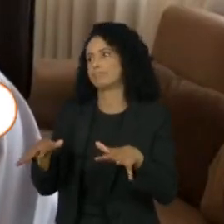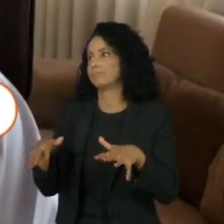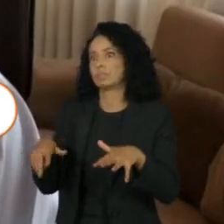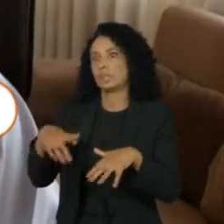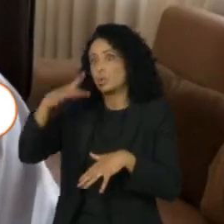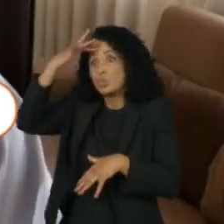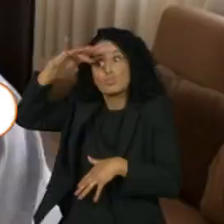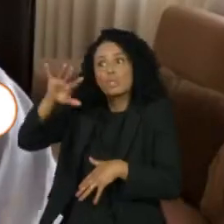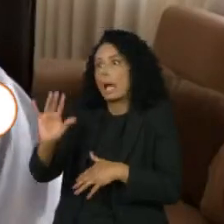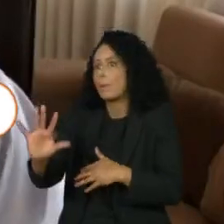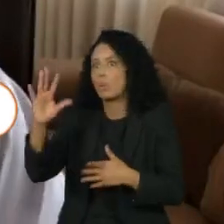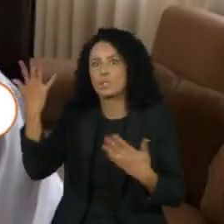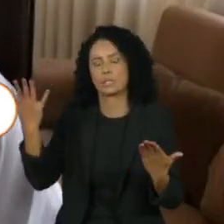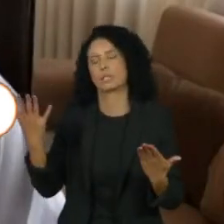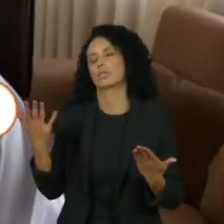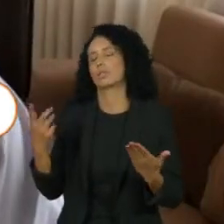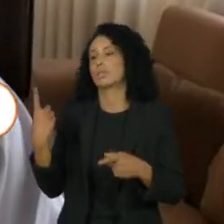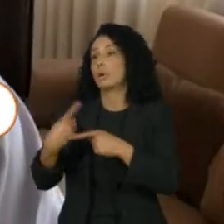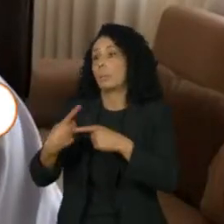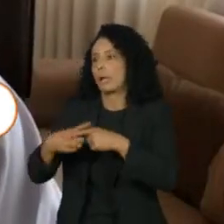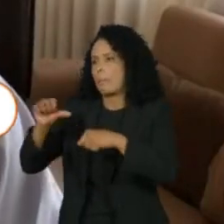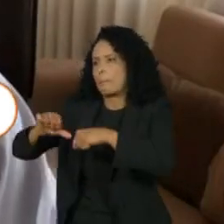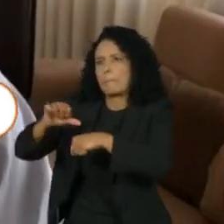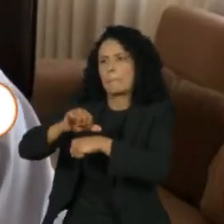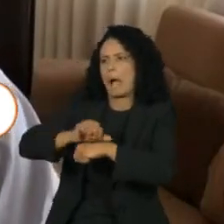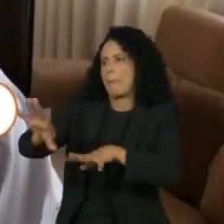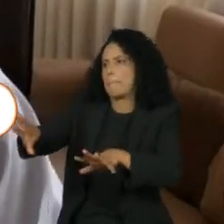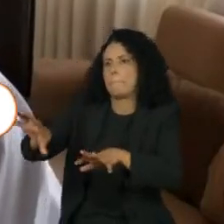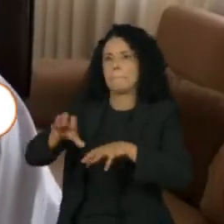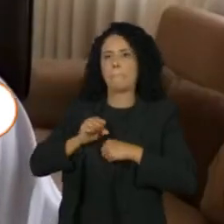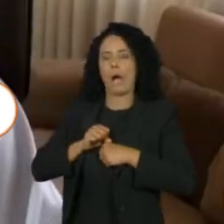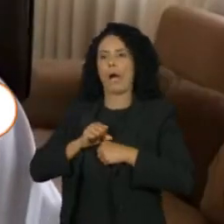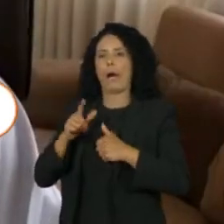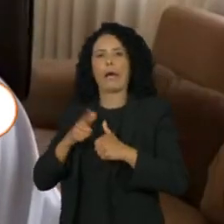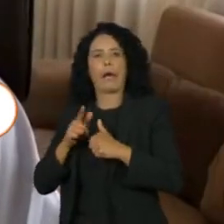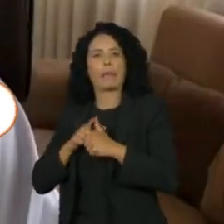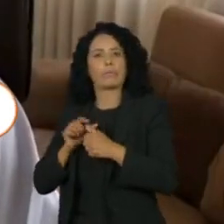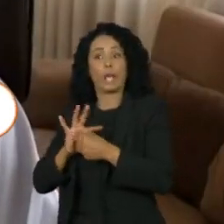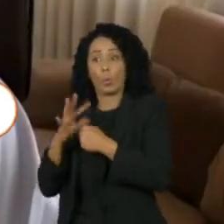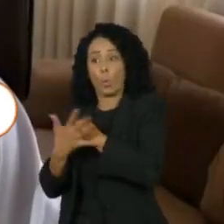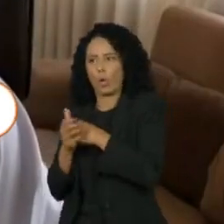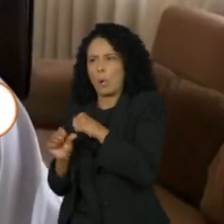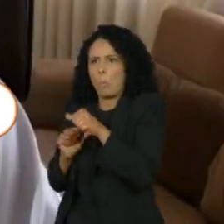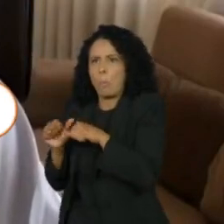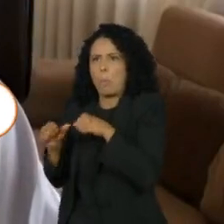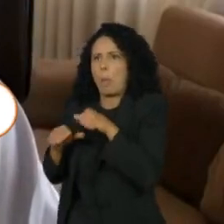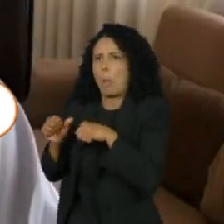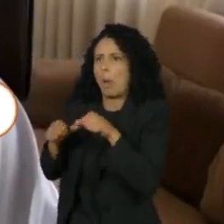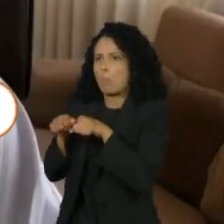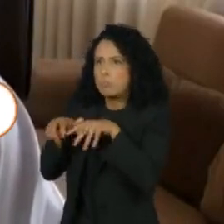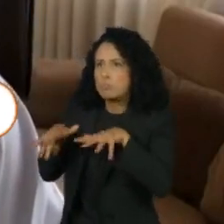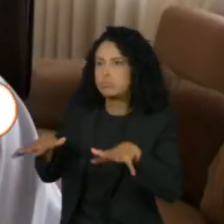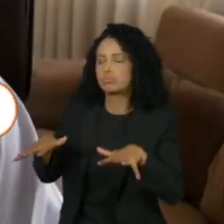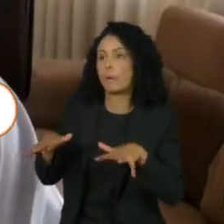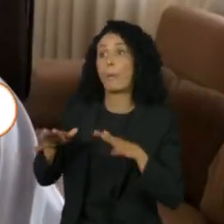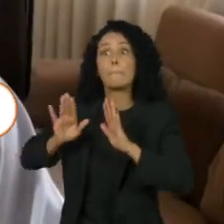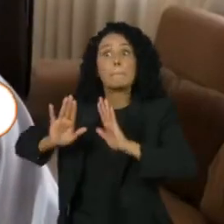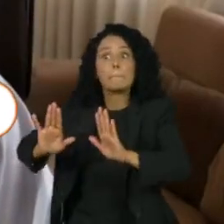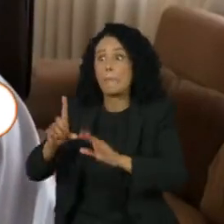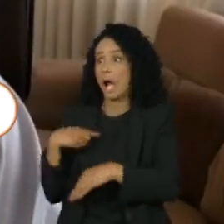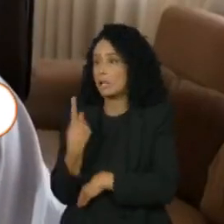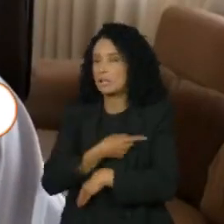estocásticos, aleatórios, como é o surgimento de mutações. E, infelizmente, nós removemos máscaras muito cedo,